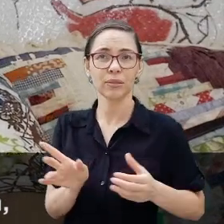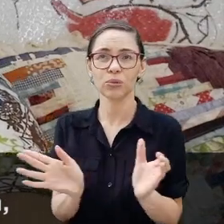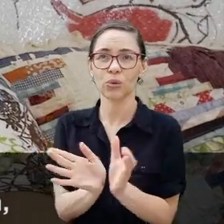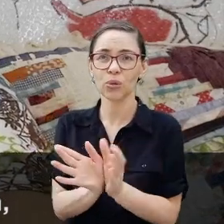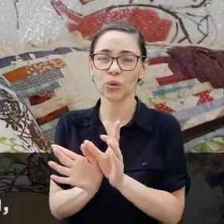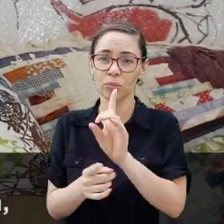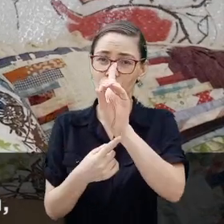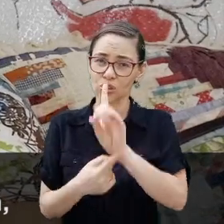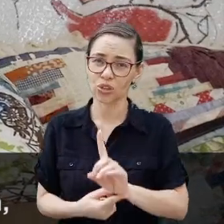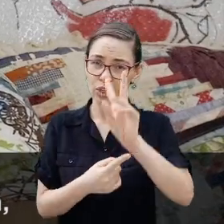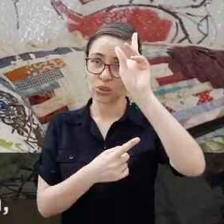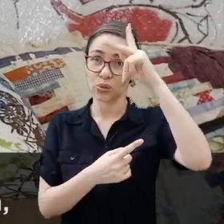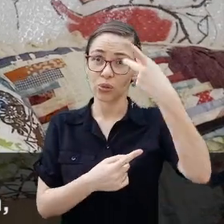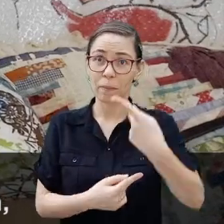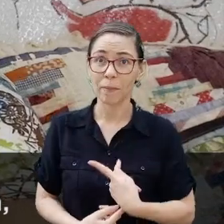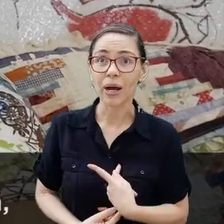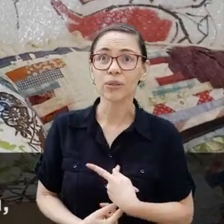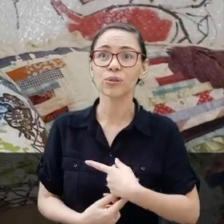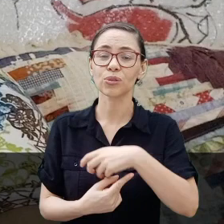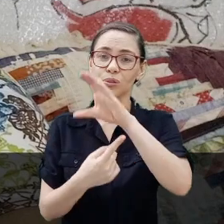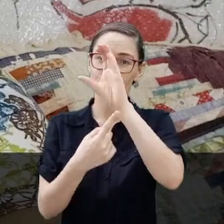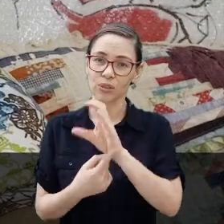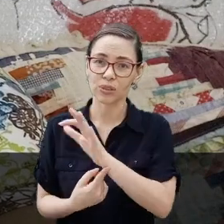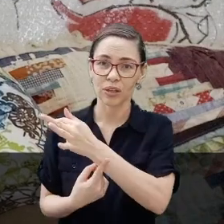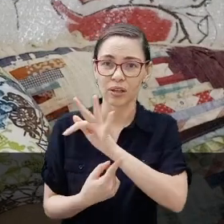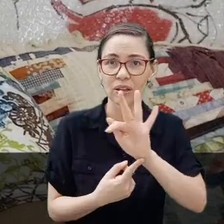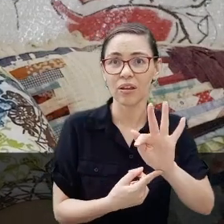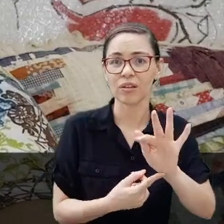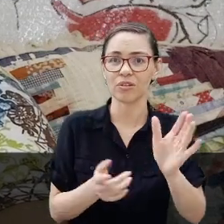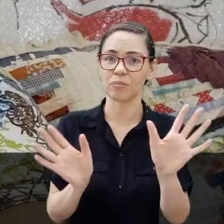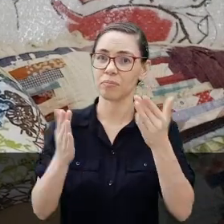Humanos do Conselho Federal de Psicologia,